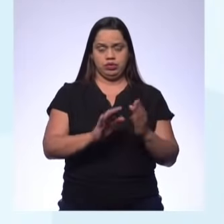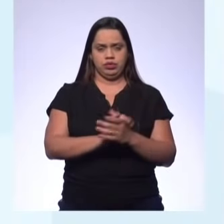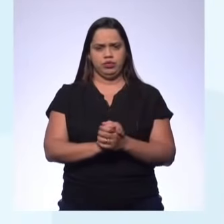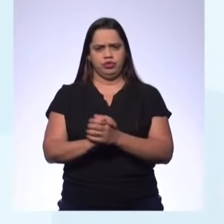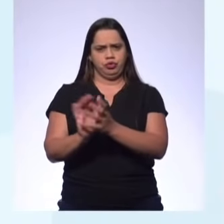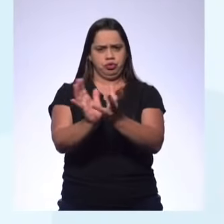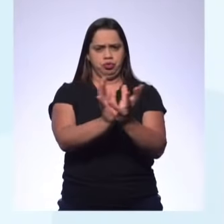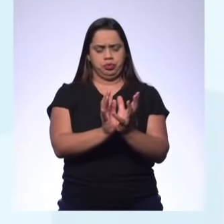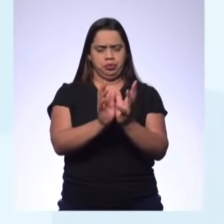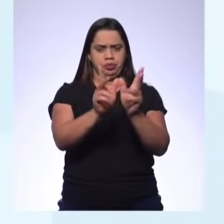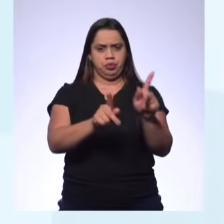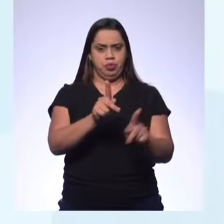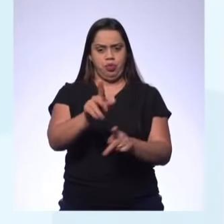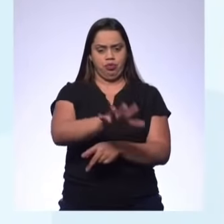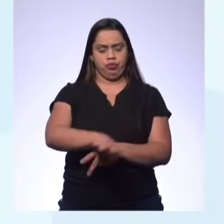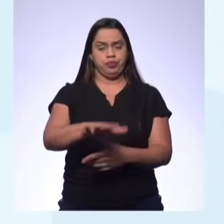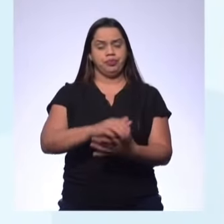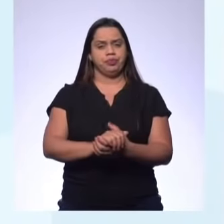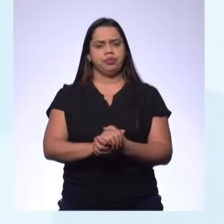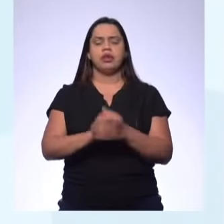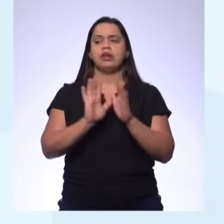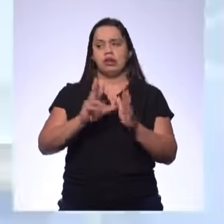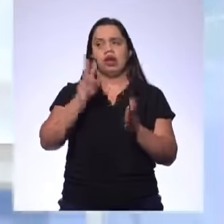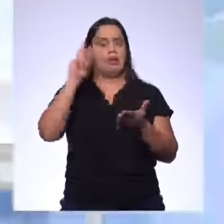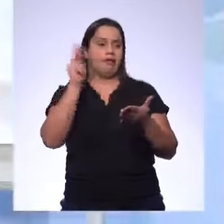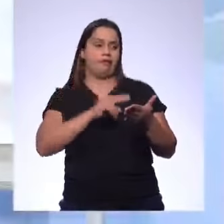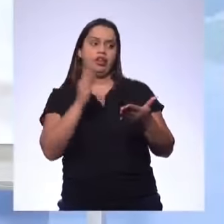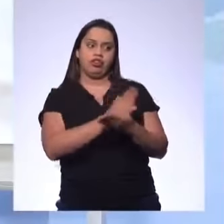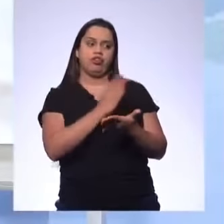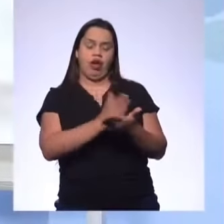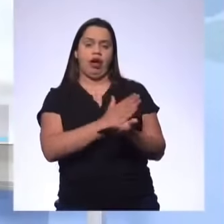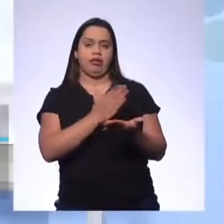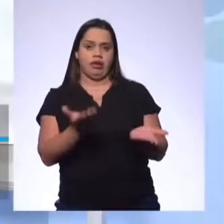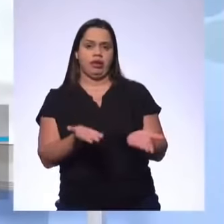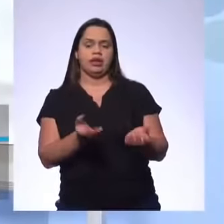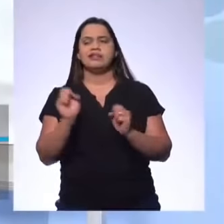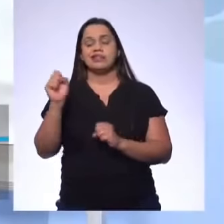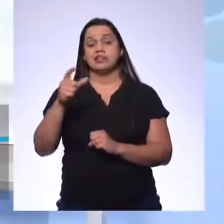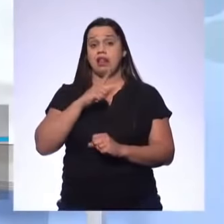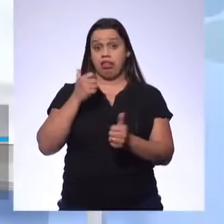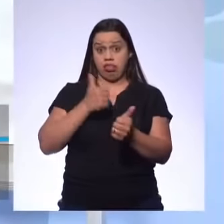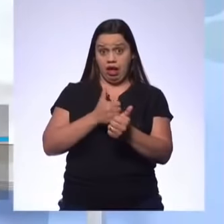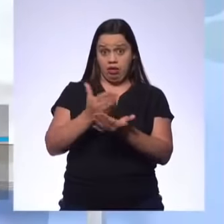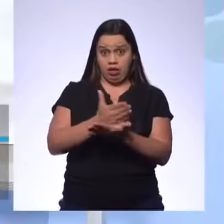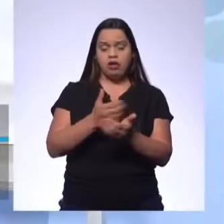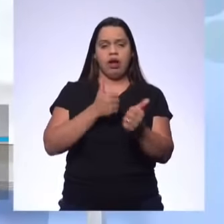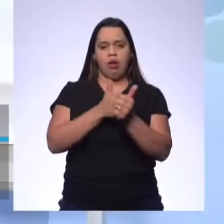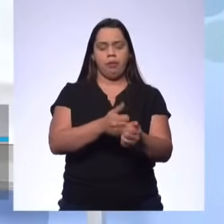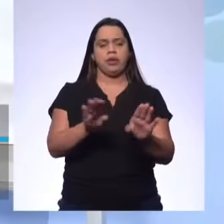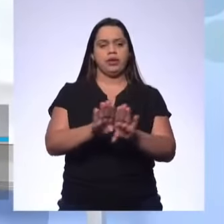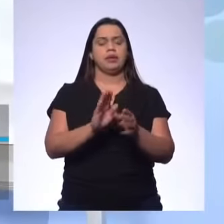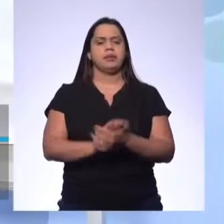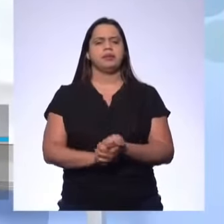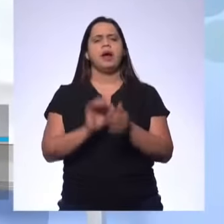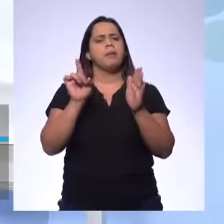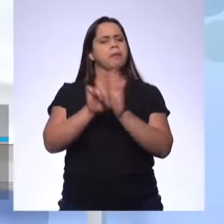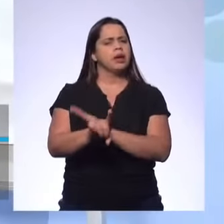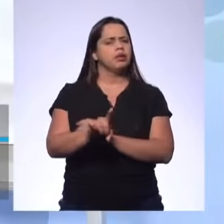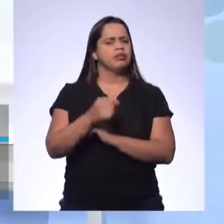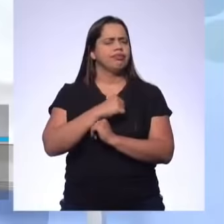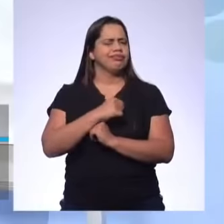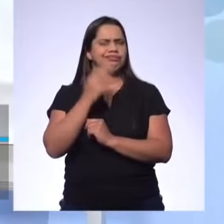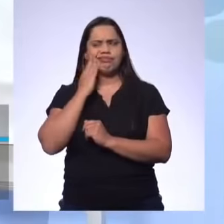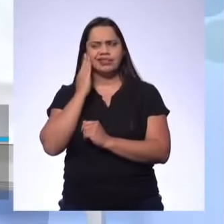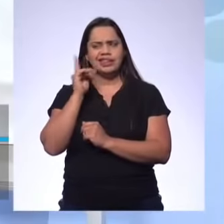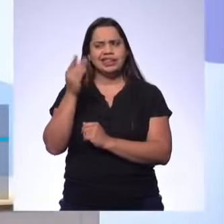Ed? Sim. Né? Quem está com o caderno do aluno, acompanha aí o caderno do aluno. Será que eles sabem fazer a análise do gráfico